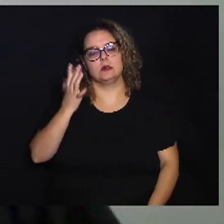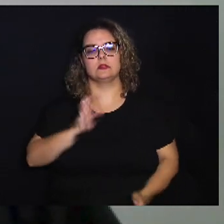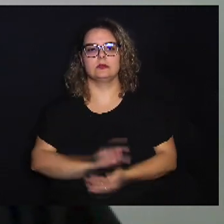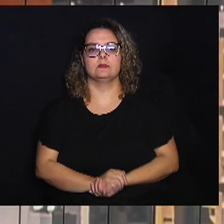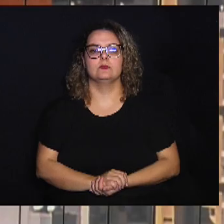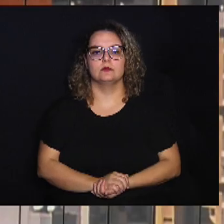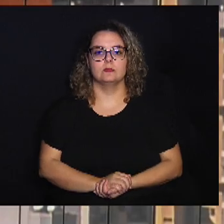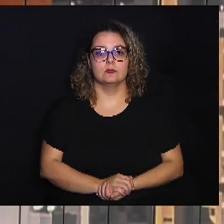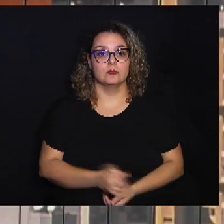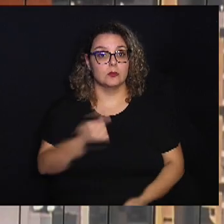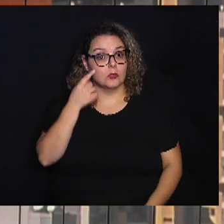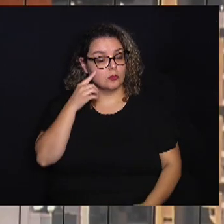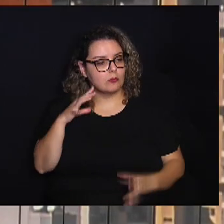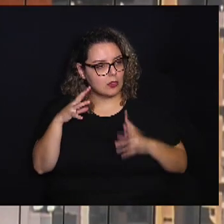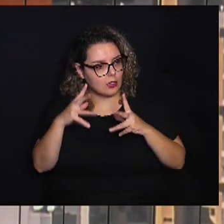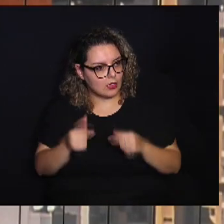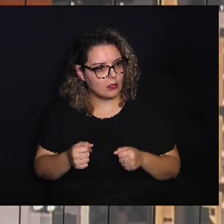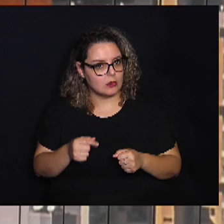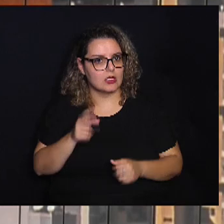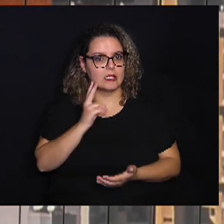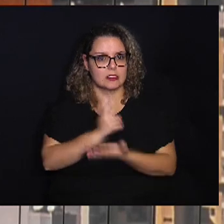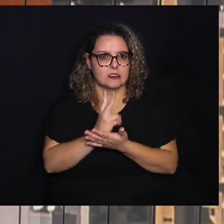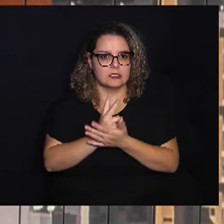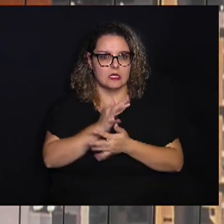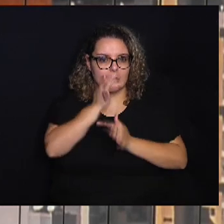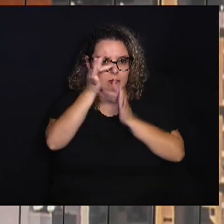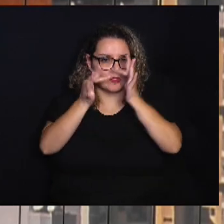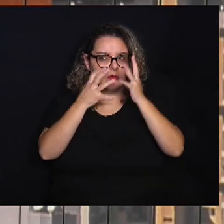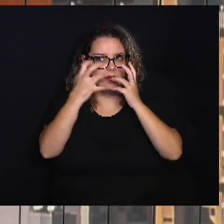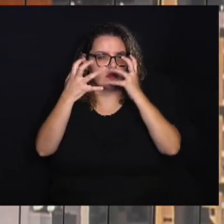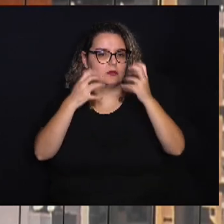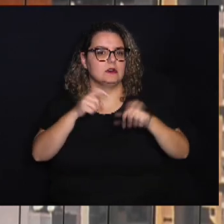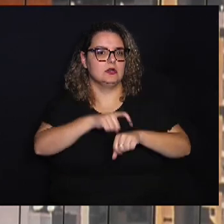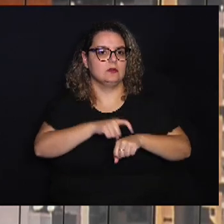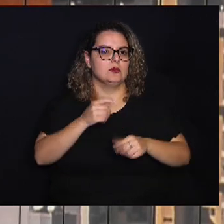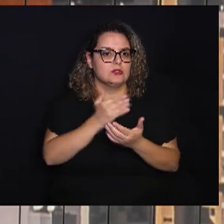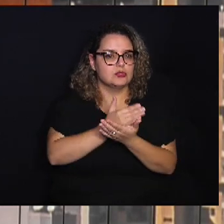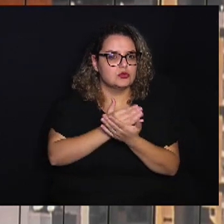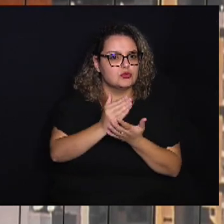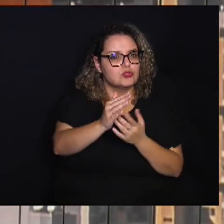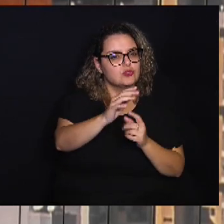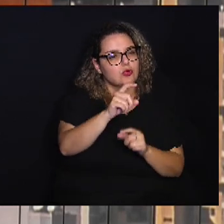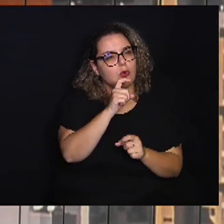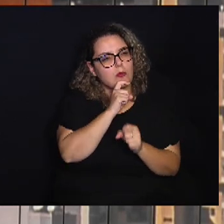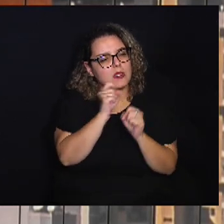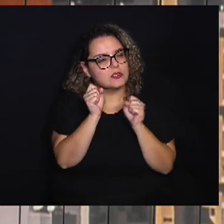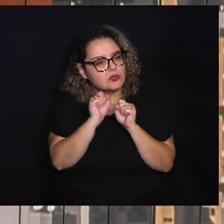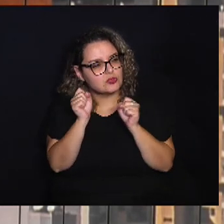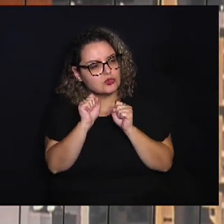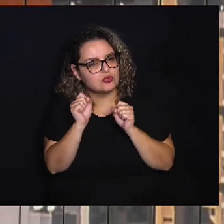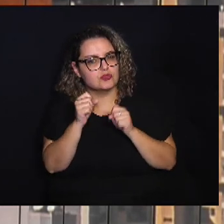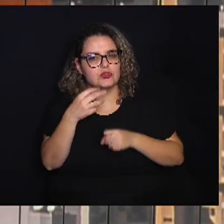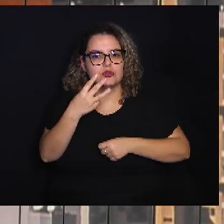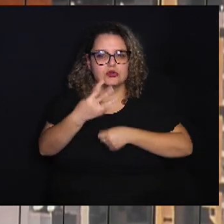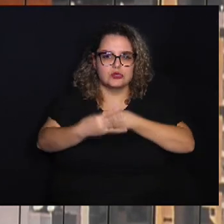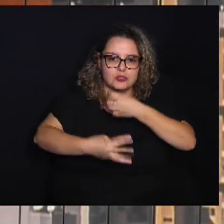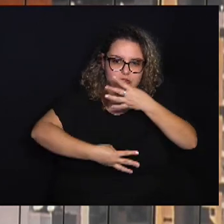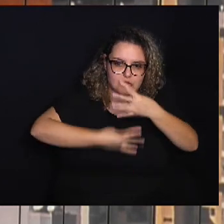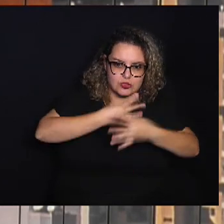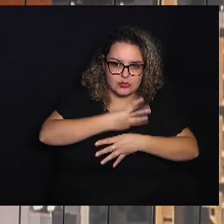Em geral, eles sempre florescem nesse período de início de inverno, de um período de